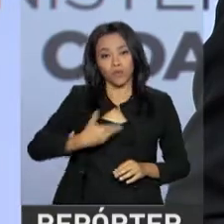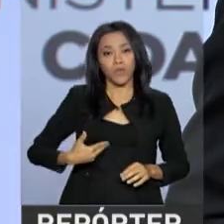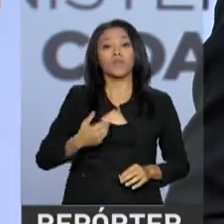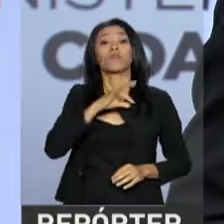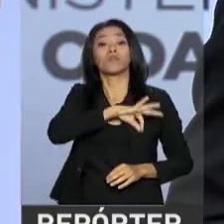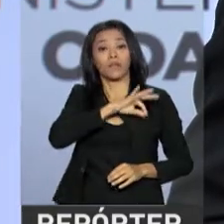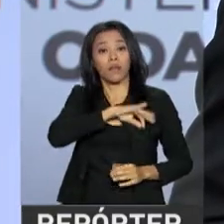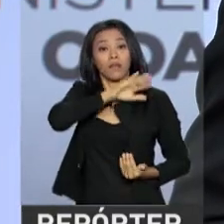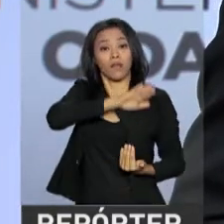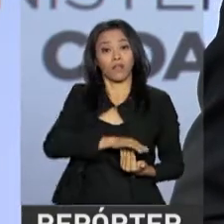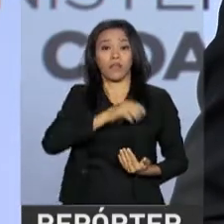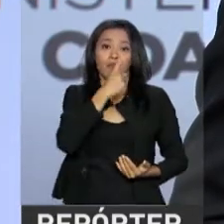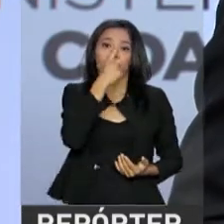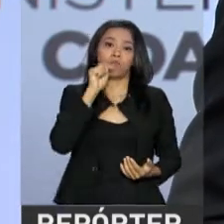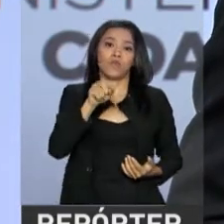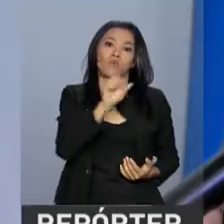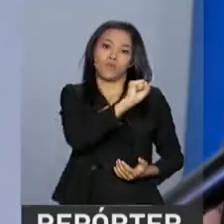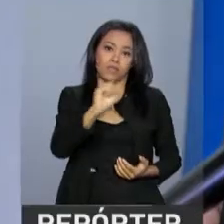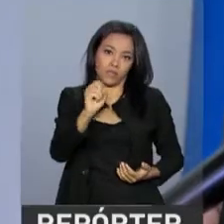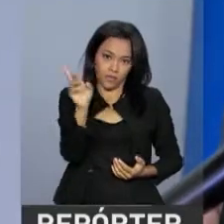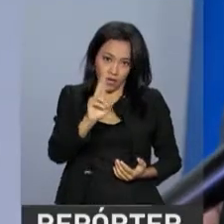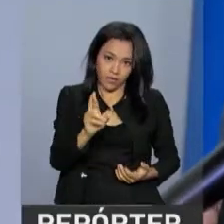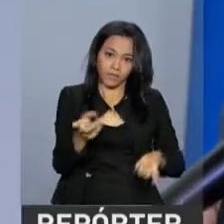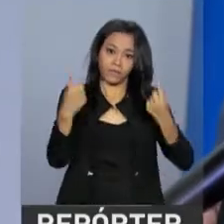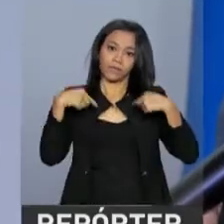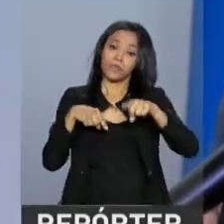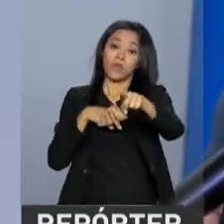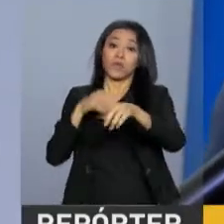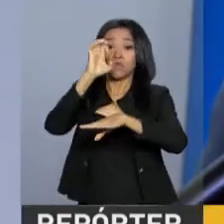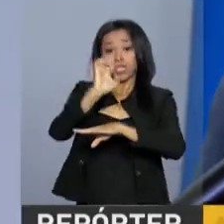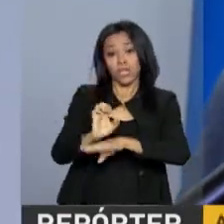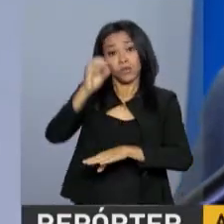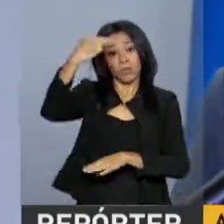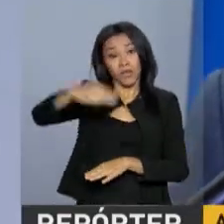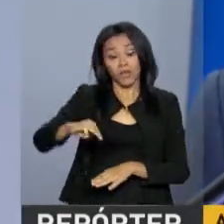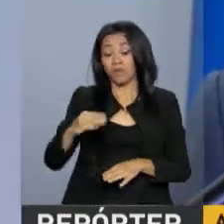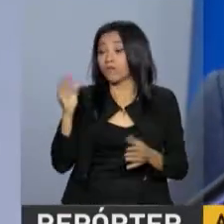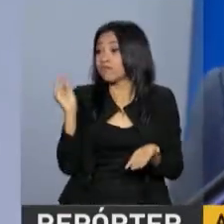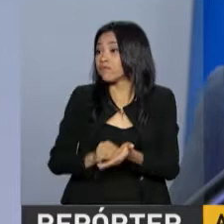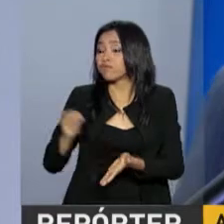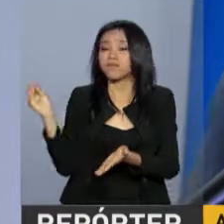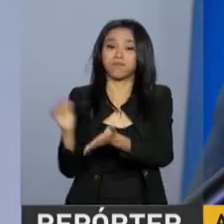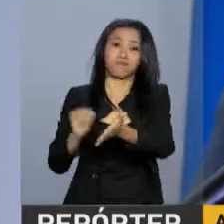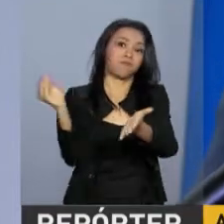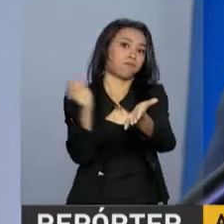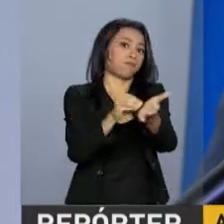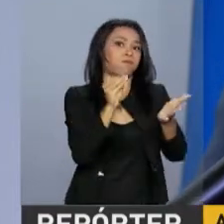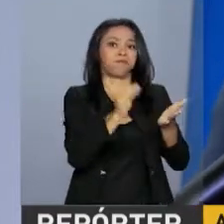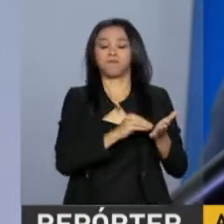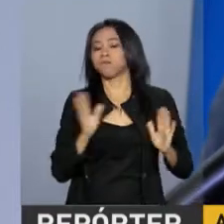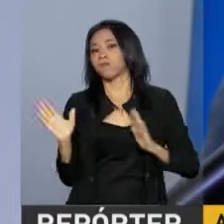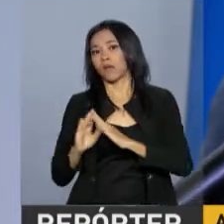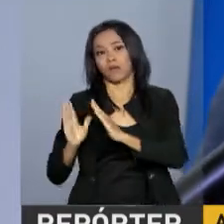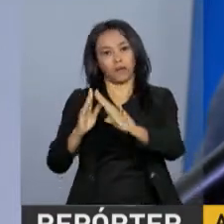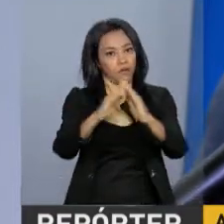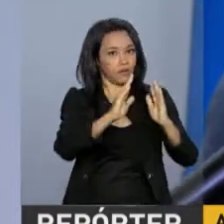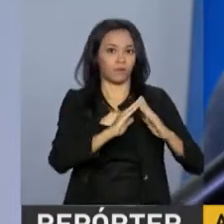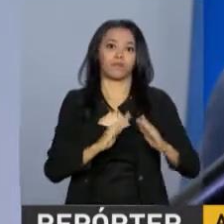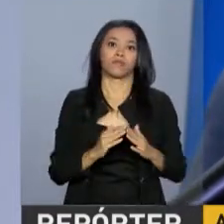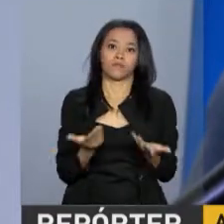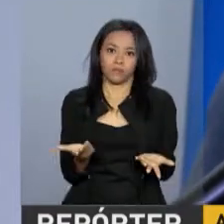de até 1.800 reais maranhão infelizmente tem uma carência muito grande né no que diz respeito à